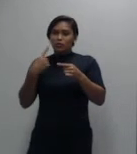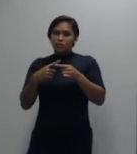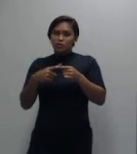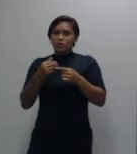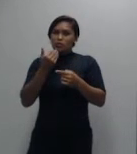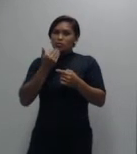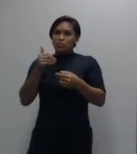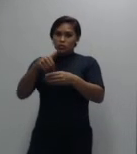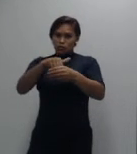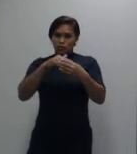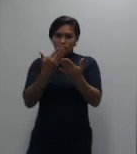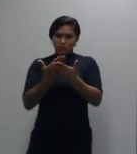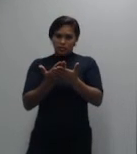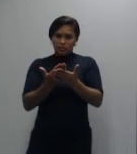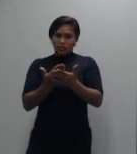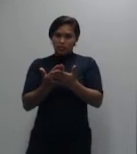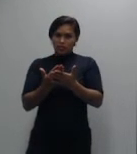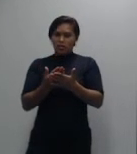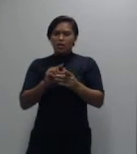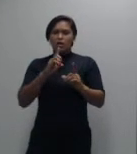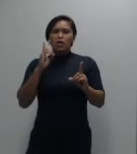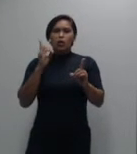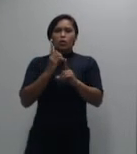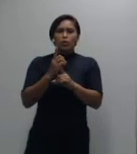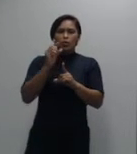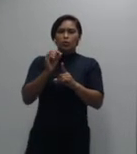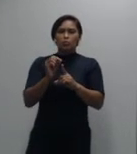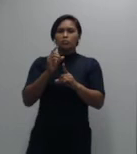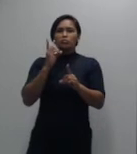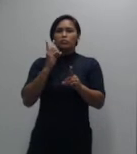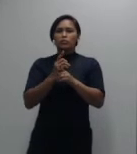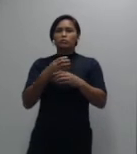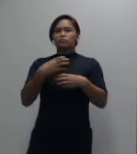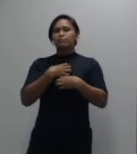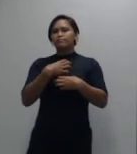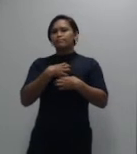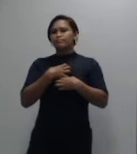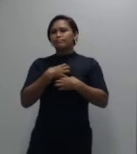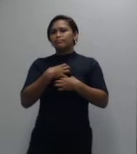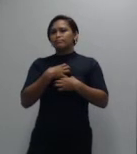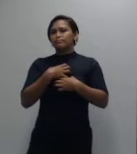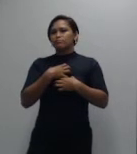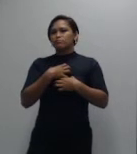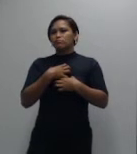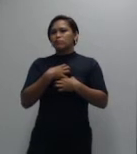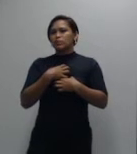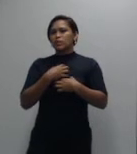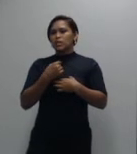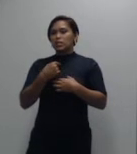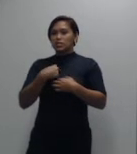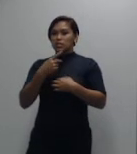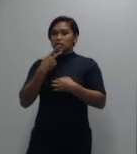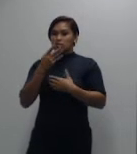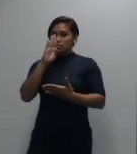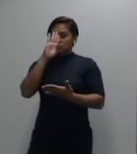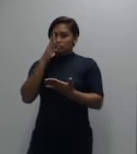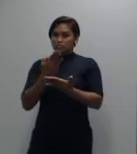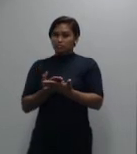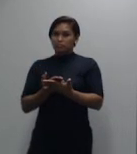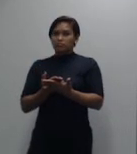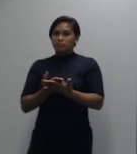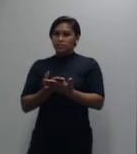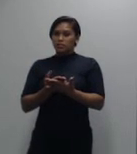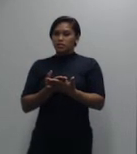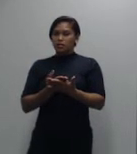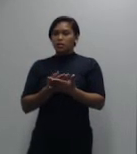pedido de encontrar um uma fórmula se eu me convencer de que